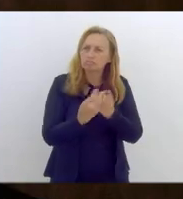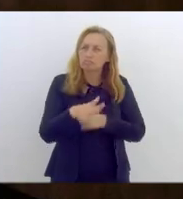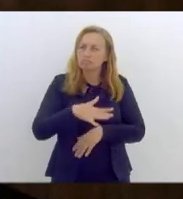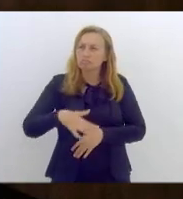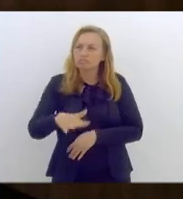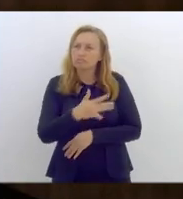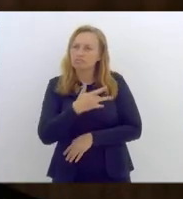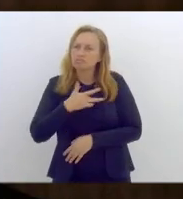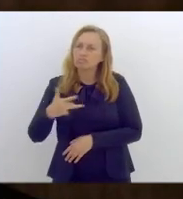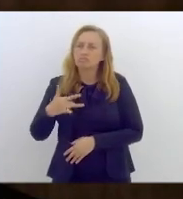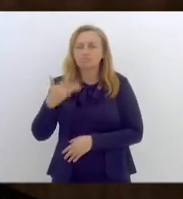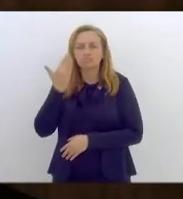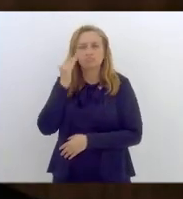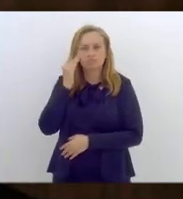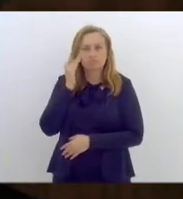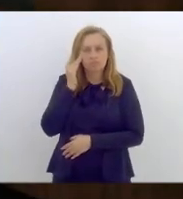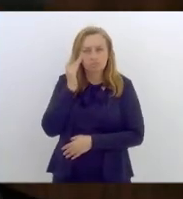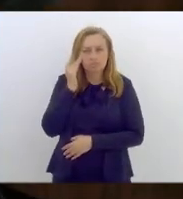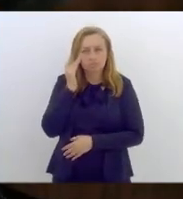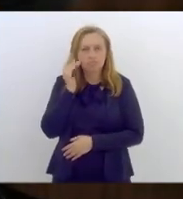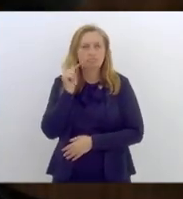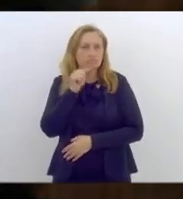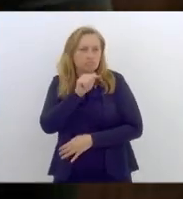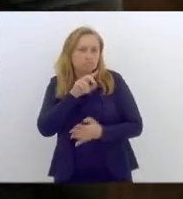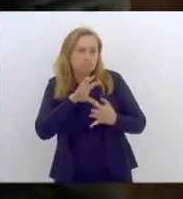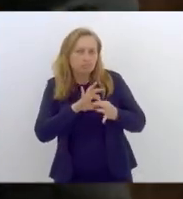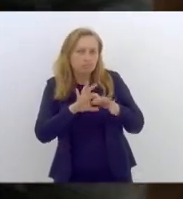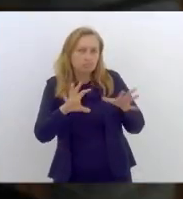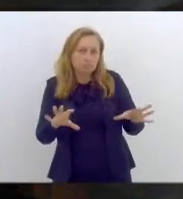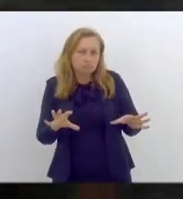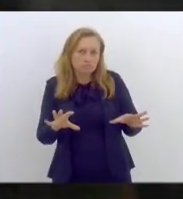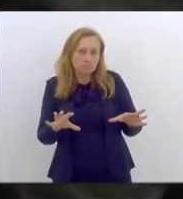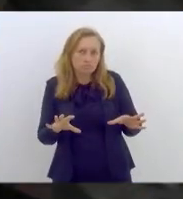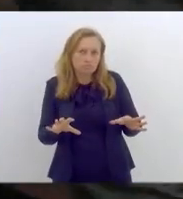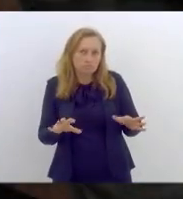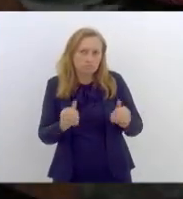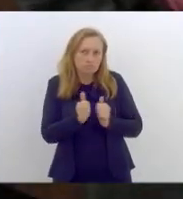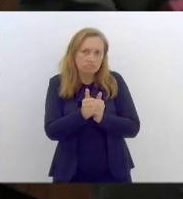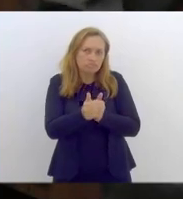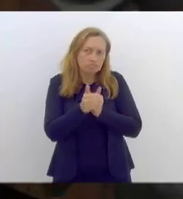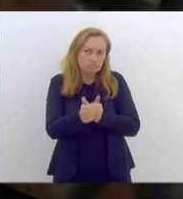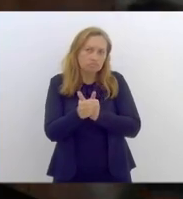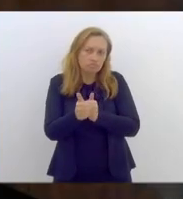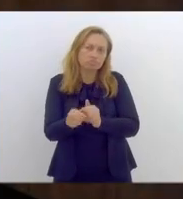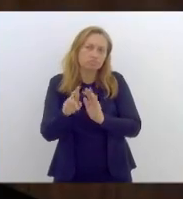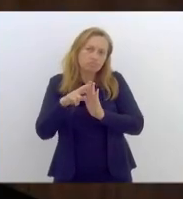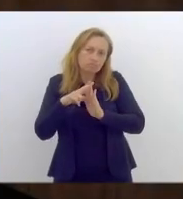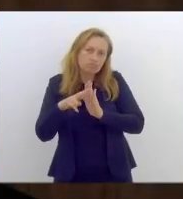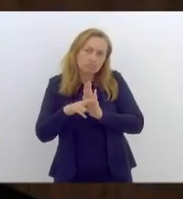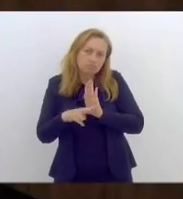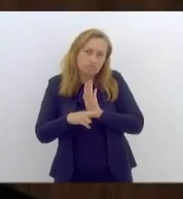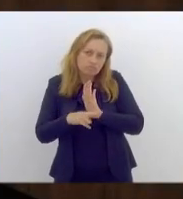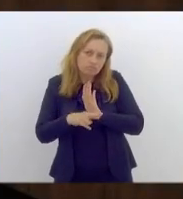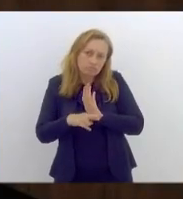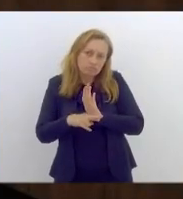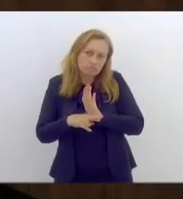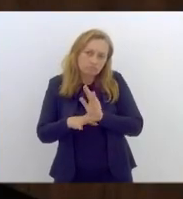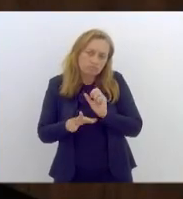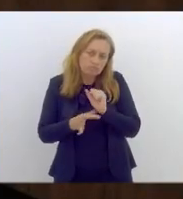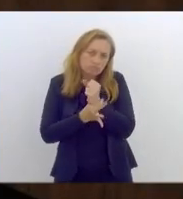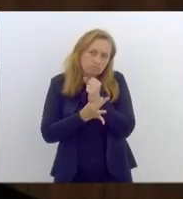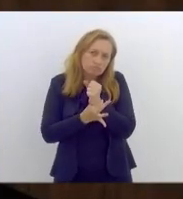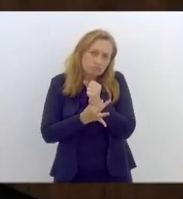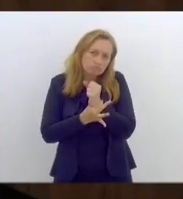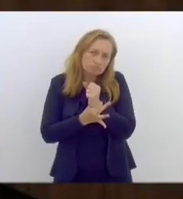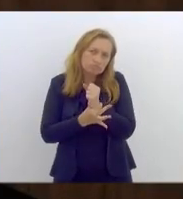eu entendo que esta liberação ela tem que seguir regras de cautela e regras de proteção